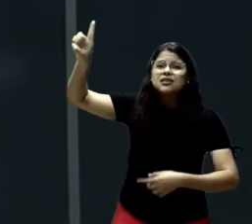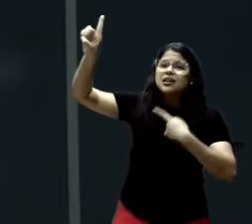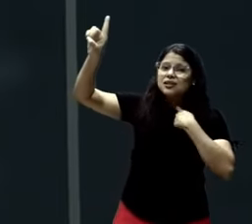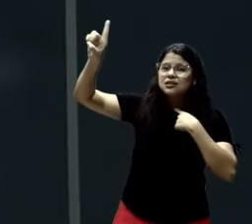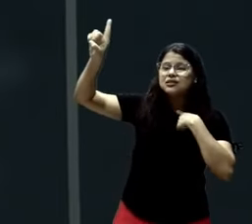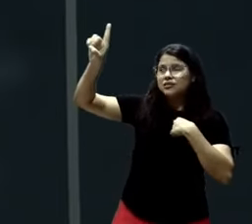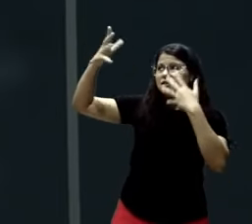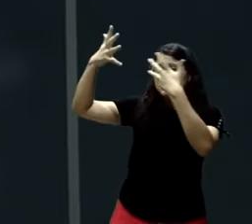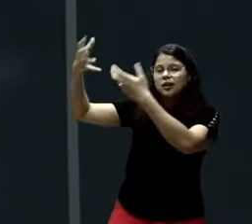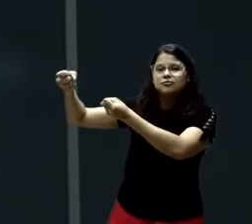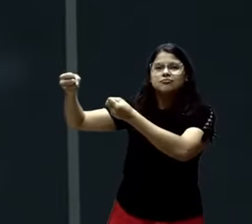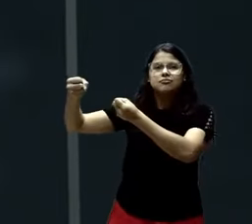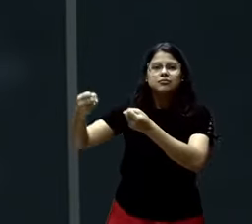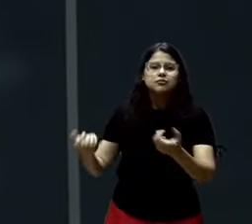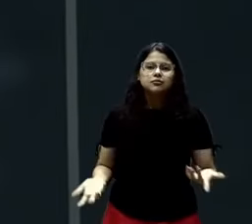tua.